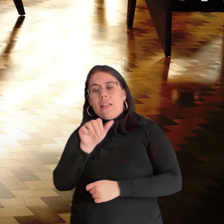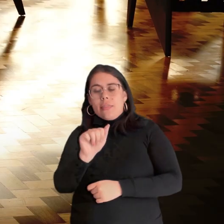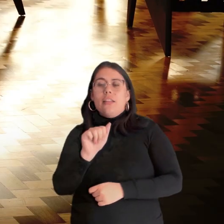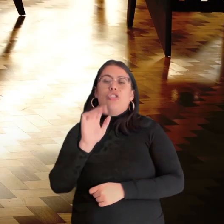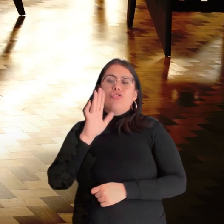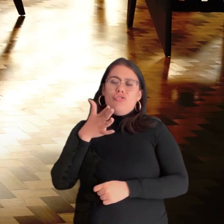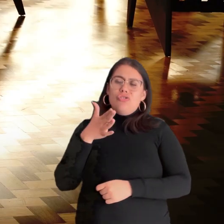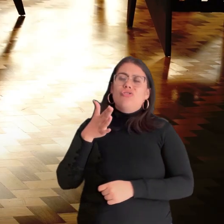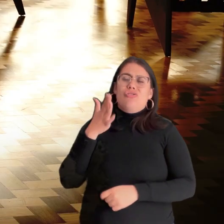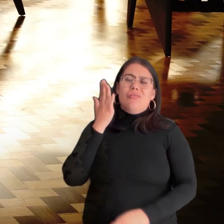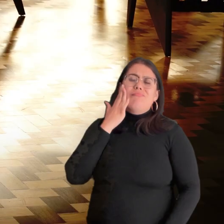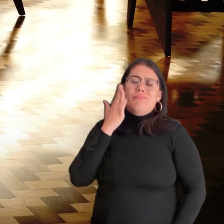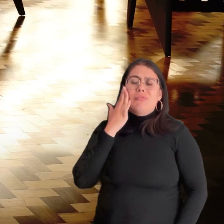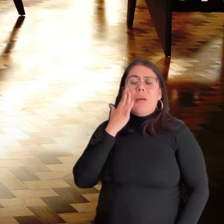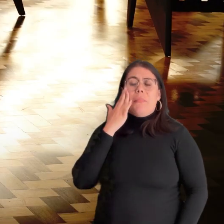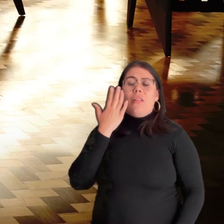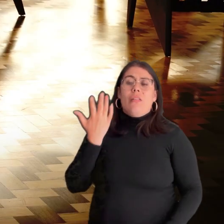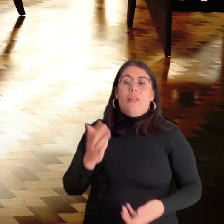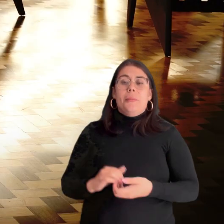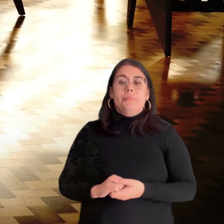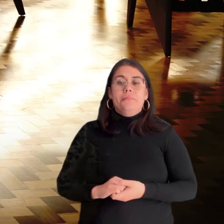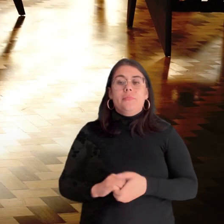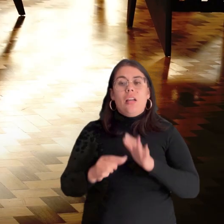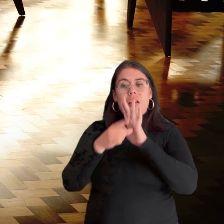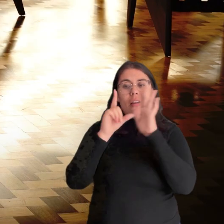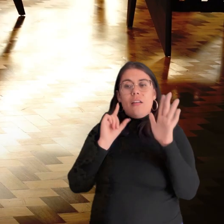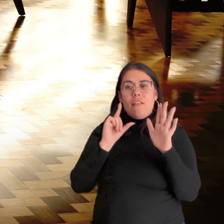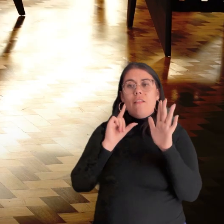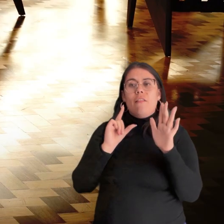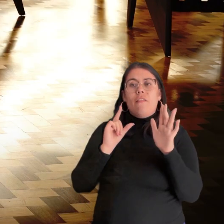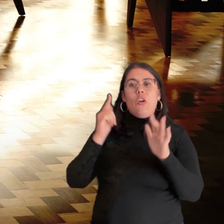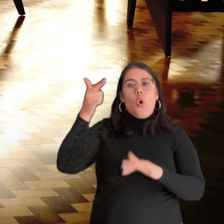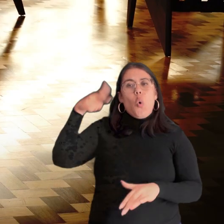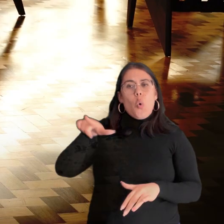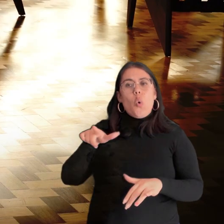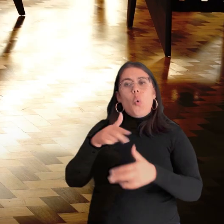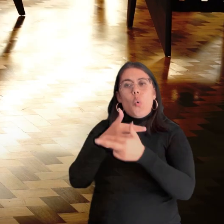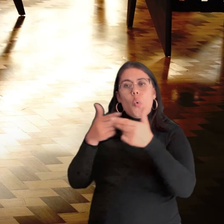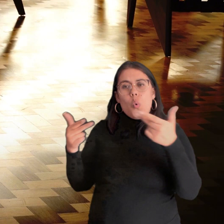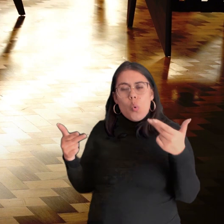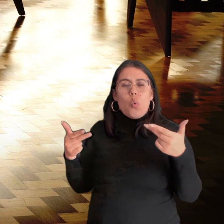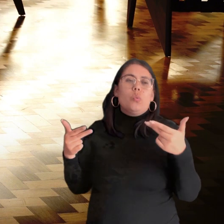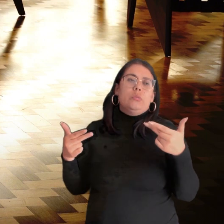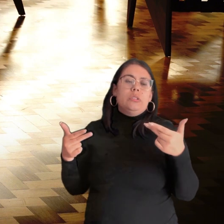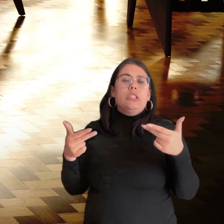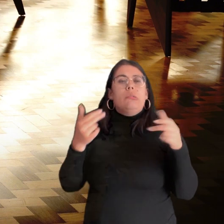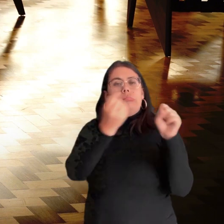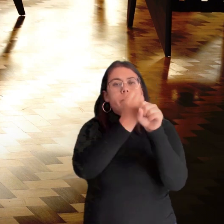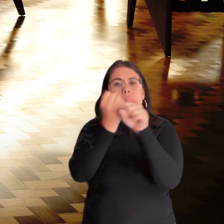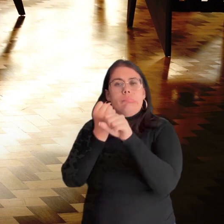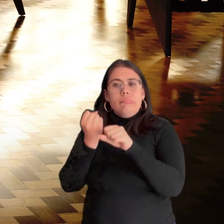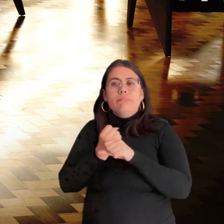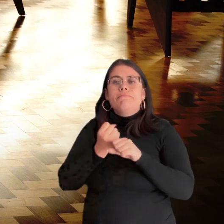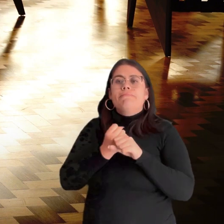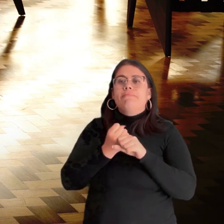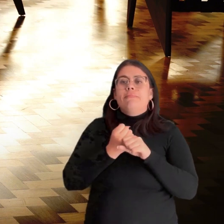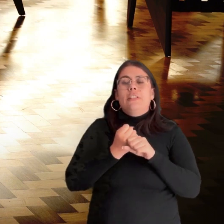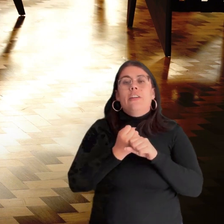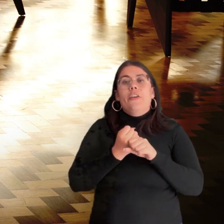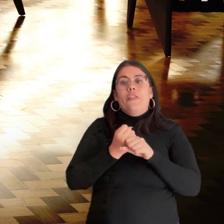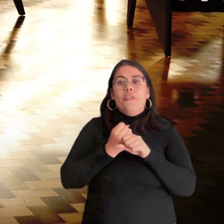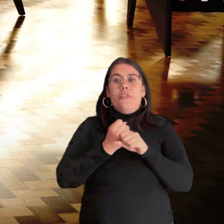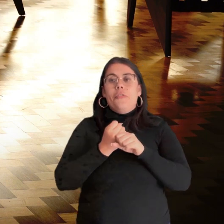anteriormente diversas reformas na galeria que a Luciana tinha, então foi juntando essas circunstâncias,